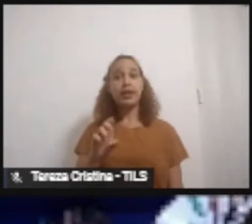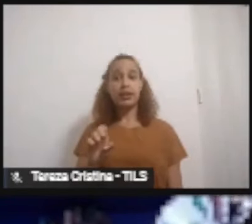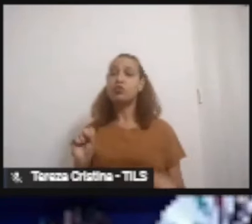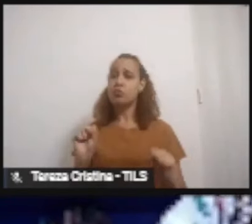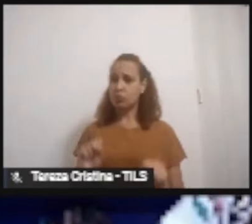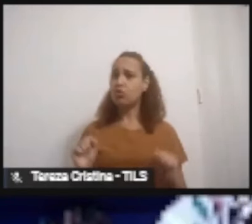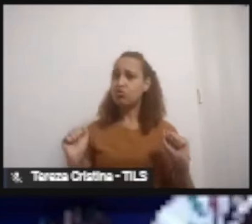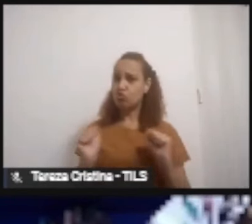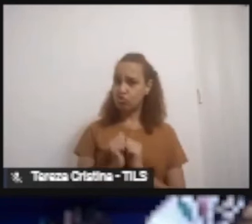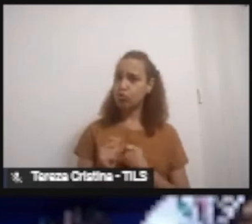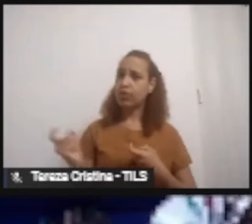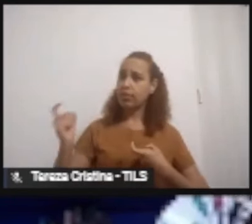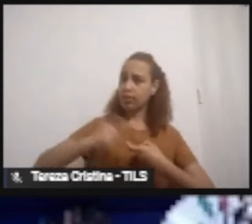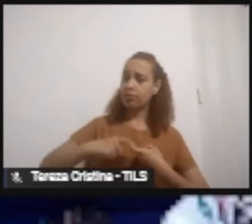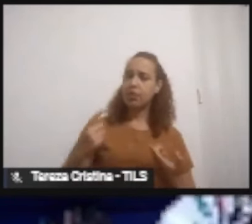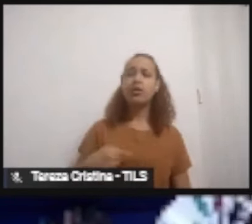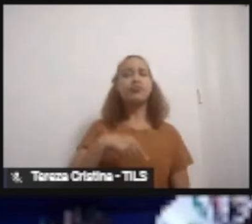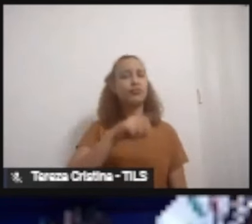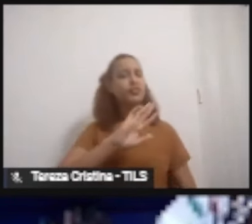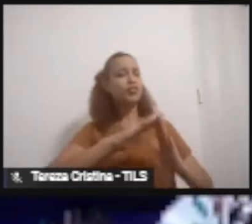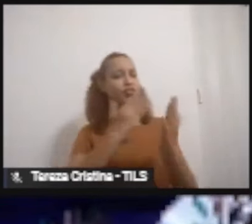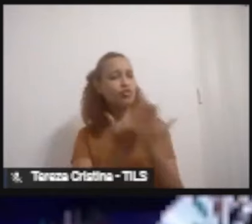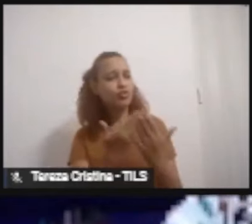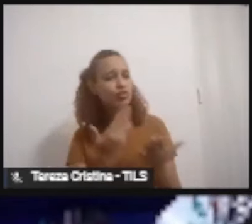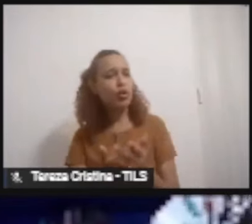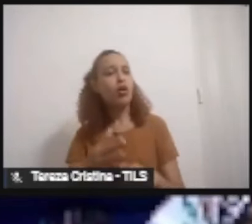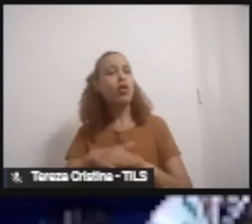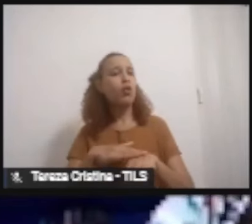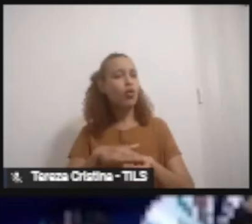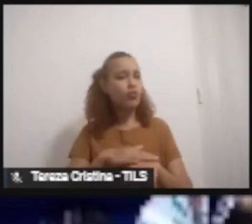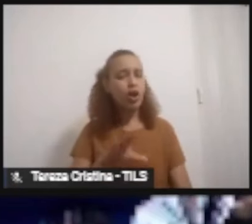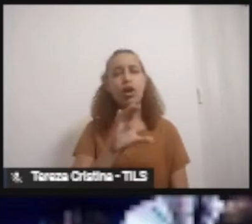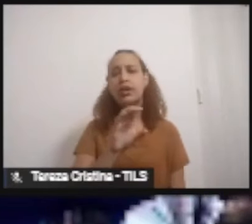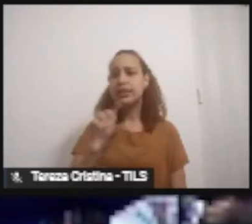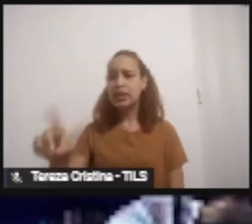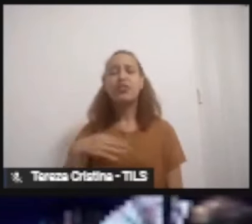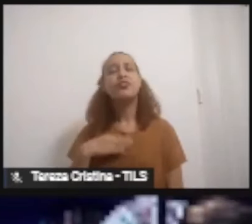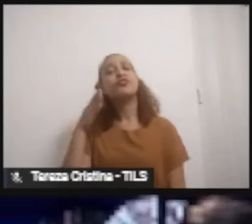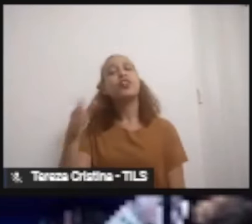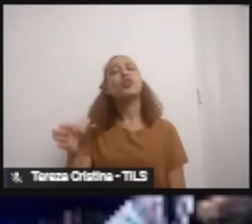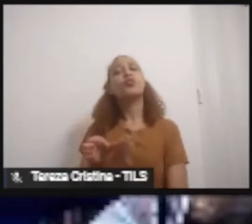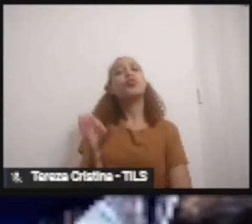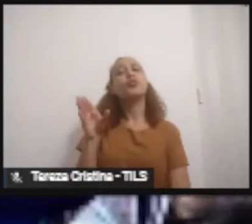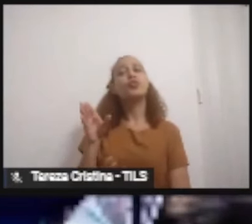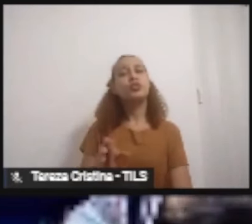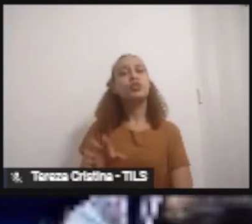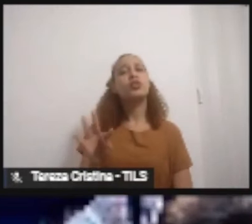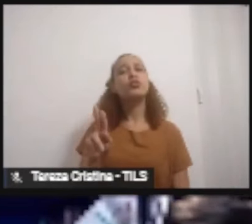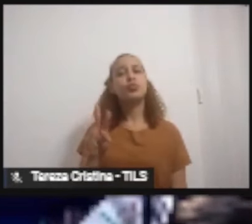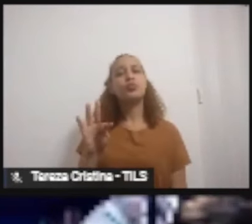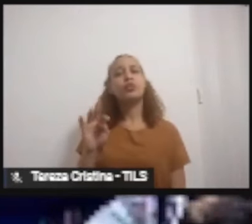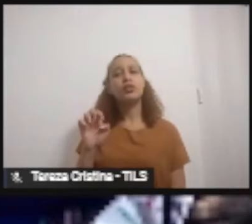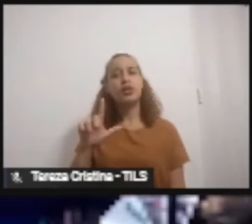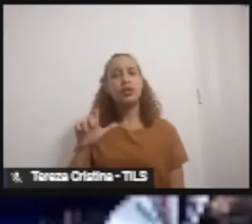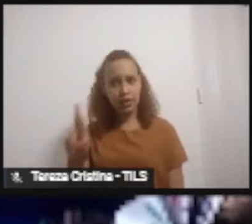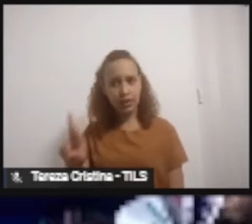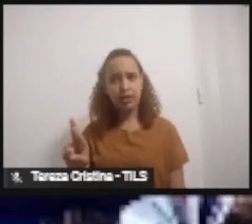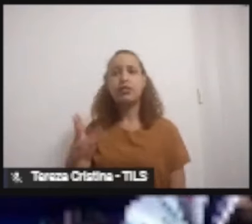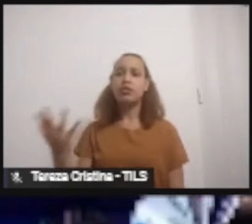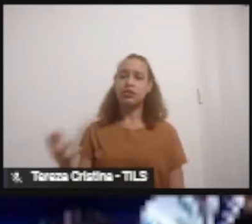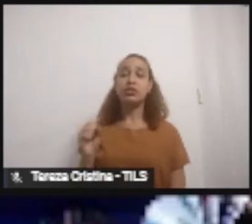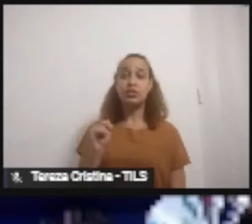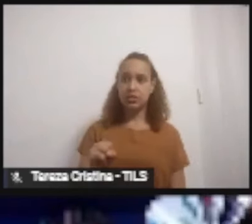Vai na escola, conversa com a coordenadora, vai até o conselho tutelar. Se confia muito num agente de saúde, pode ser